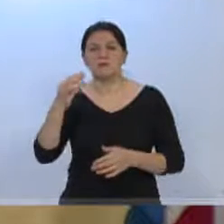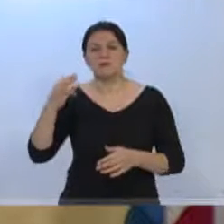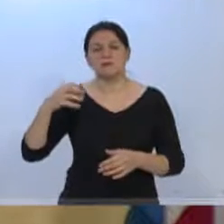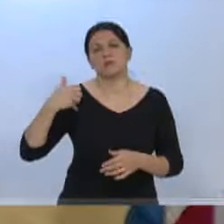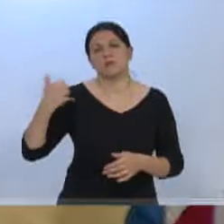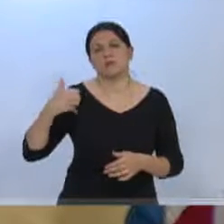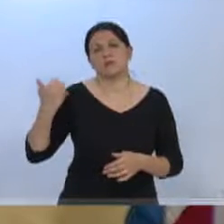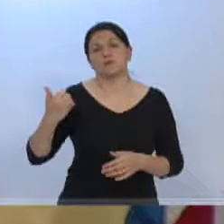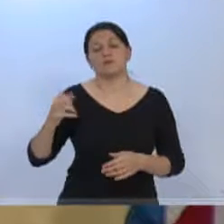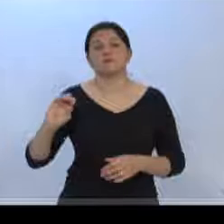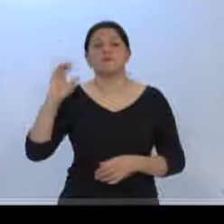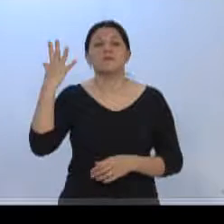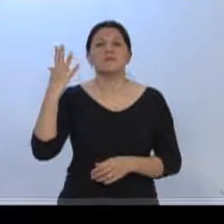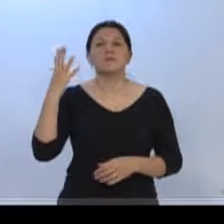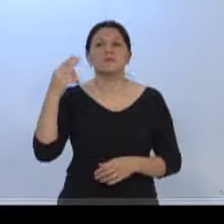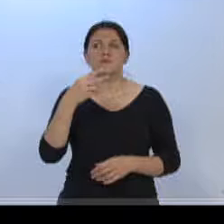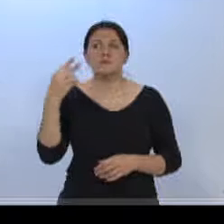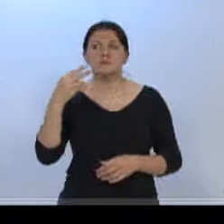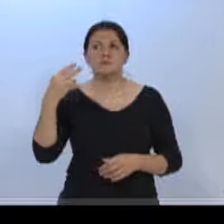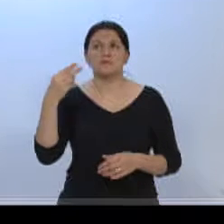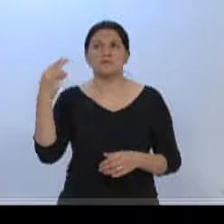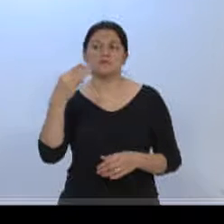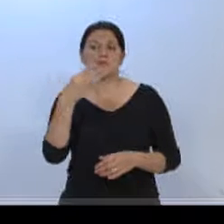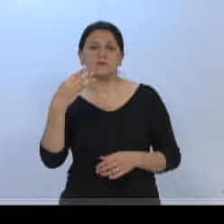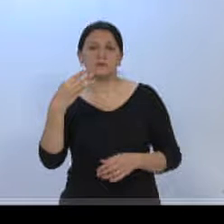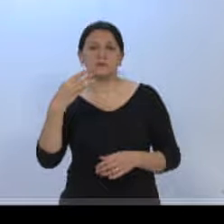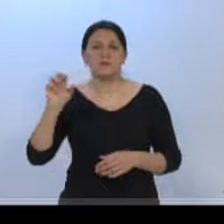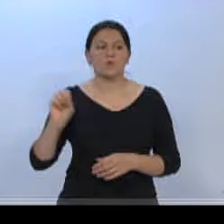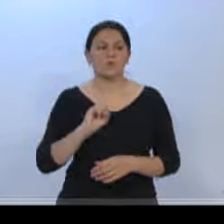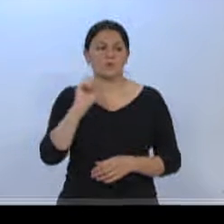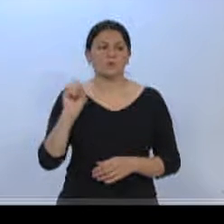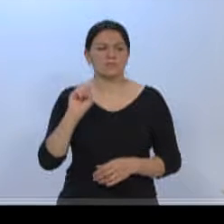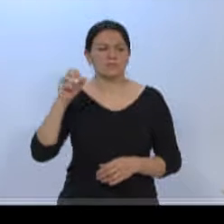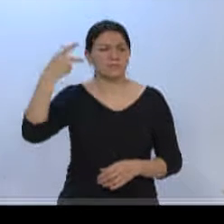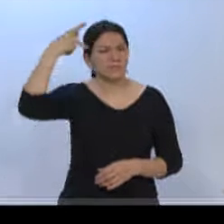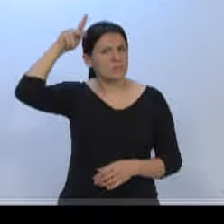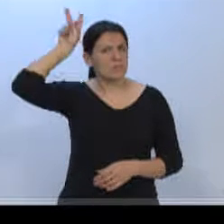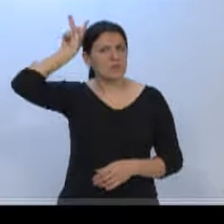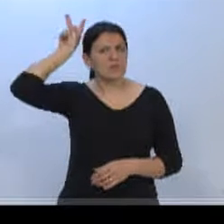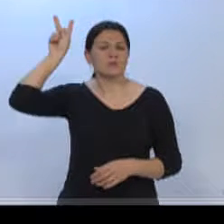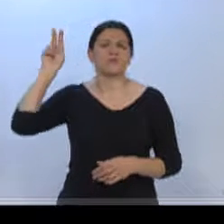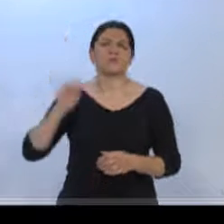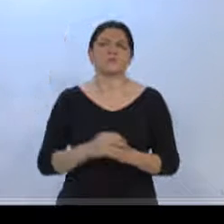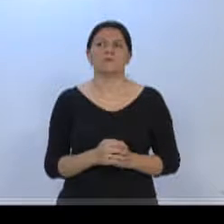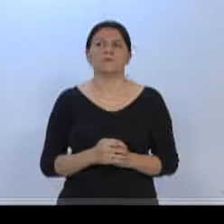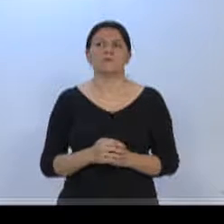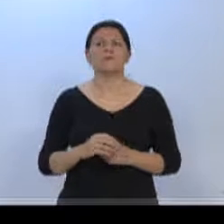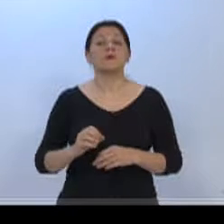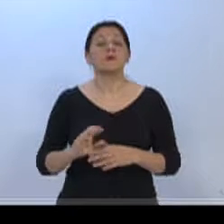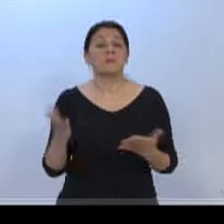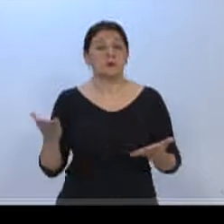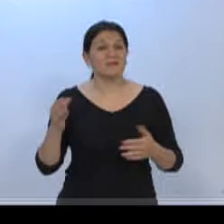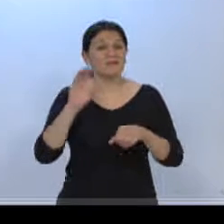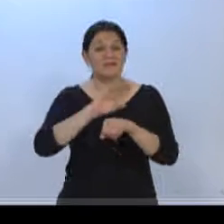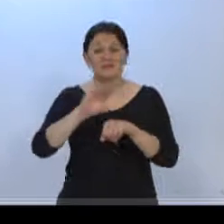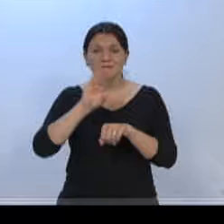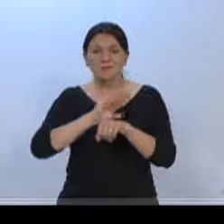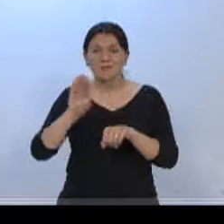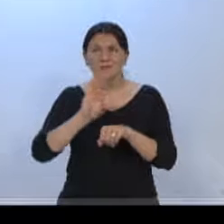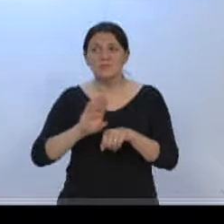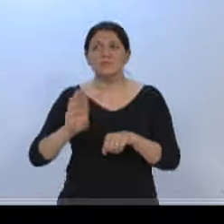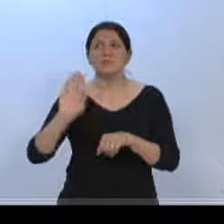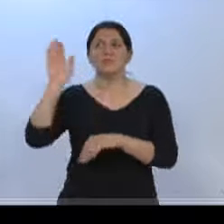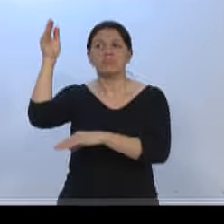outubro em Lima, no Peru, casa dos Jogos Pan-Americanos, que começam no dia 26 desse mês. Mas todos esses custos de passagem, de